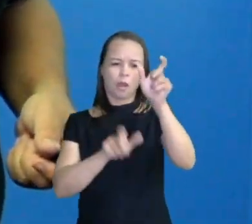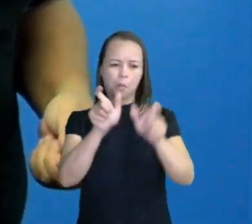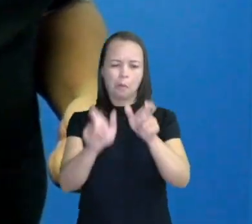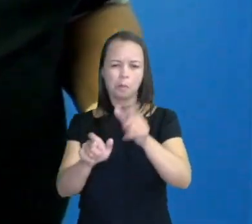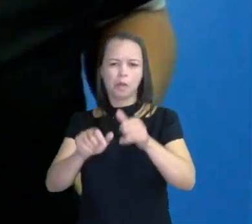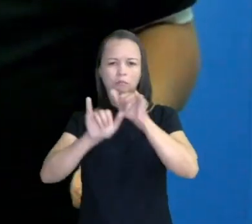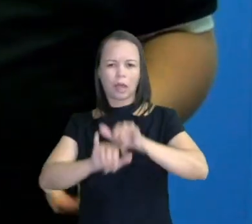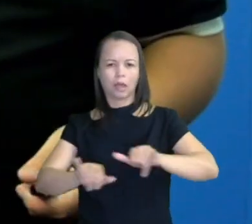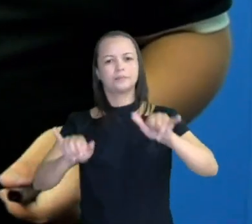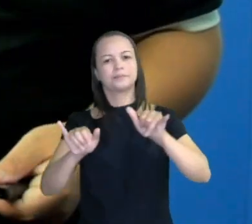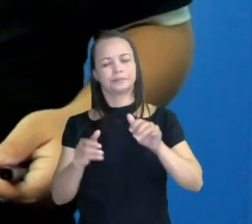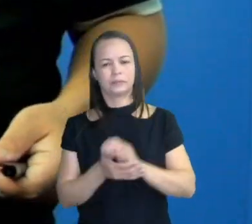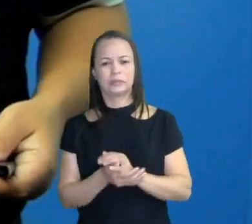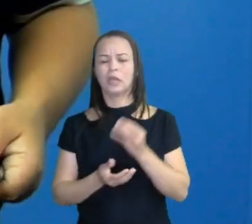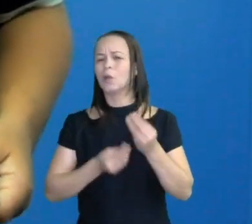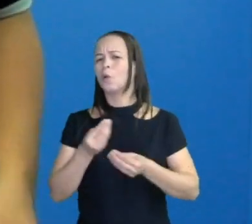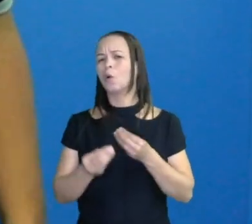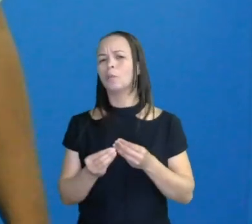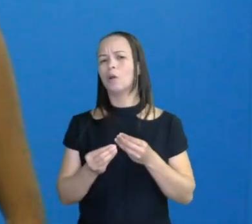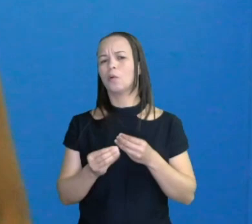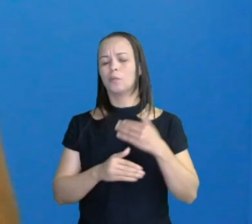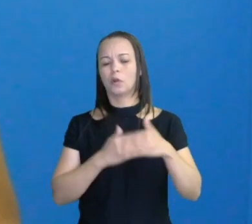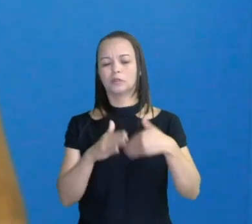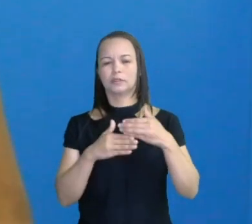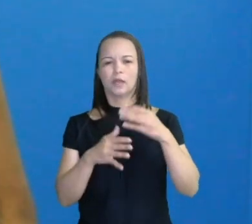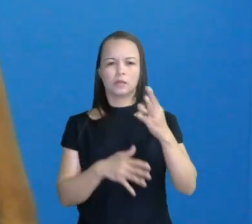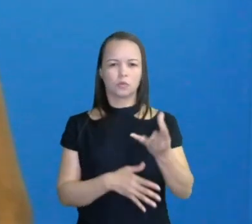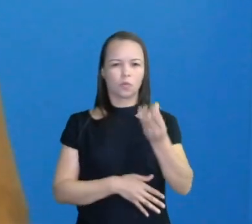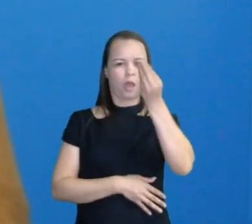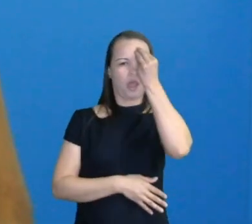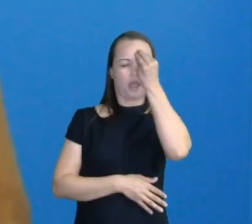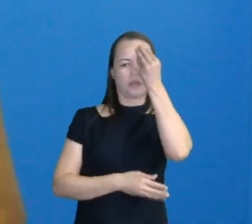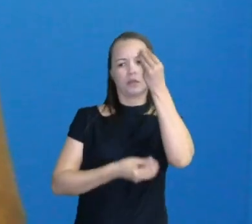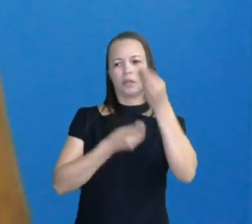E como é chamado esse processo de armazenamento? De